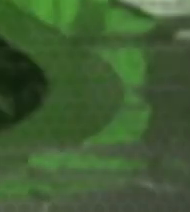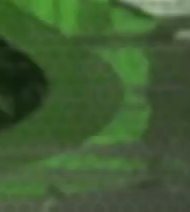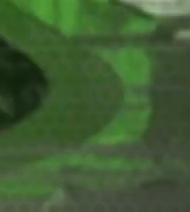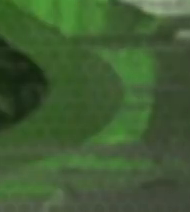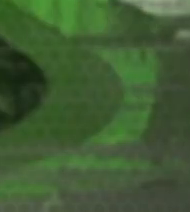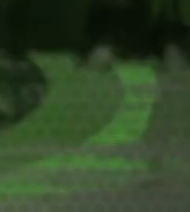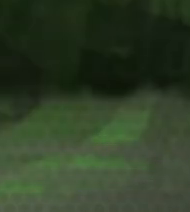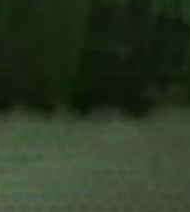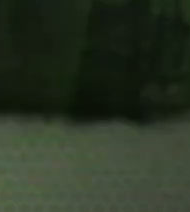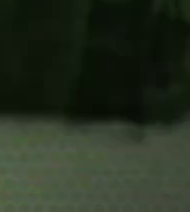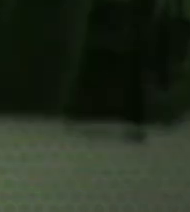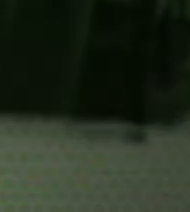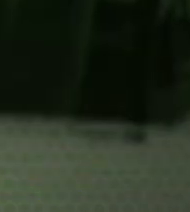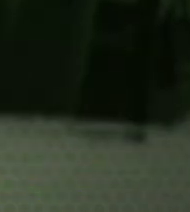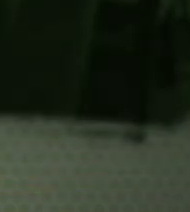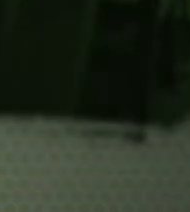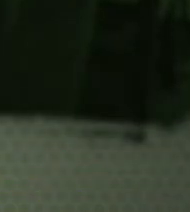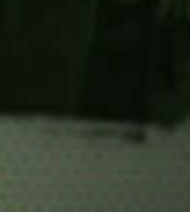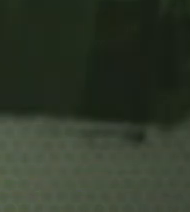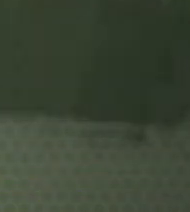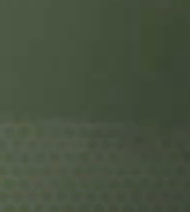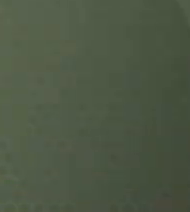E aí